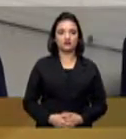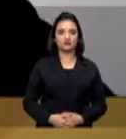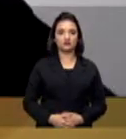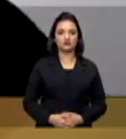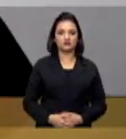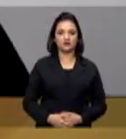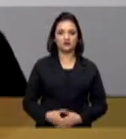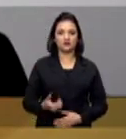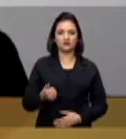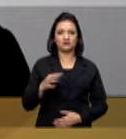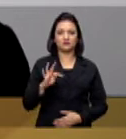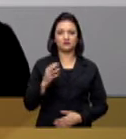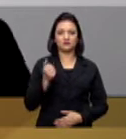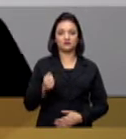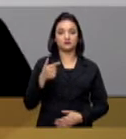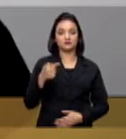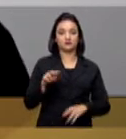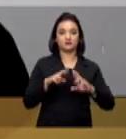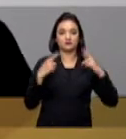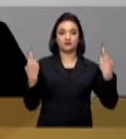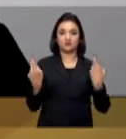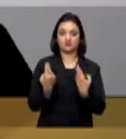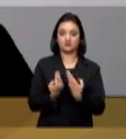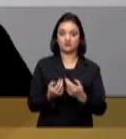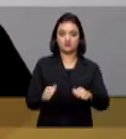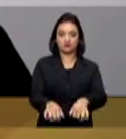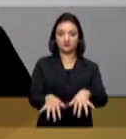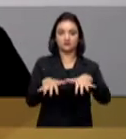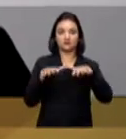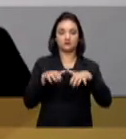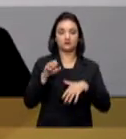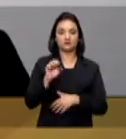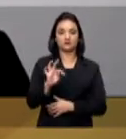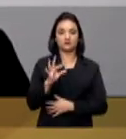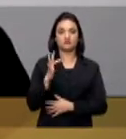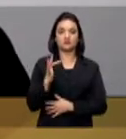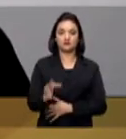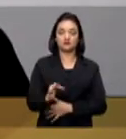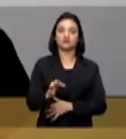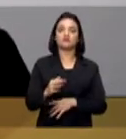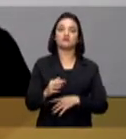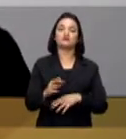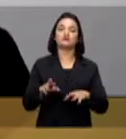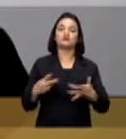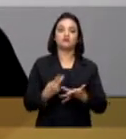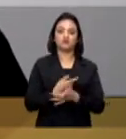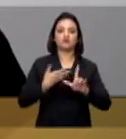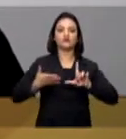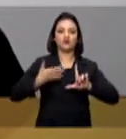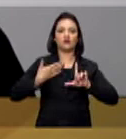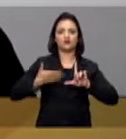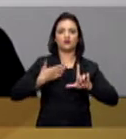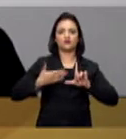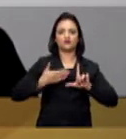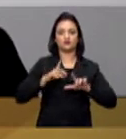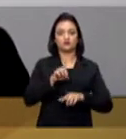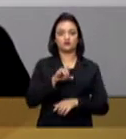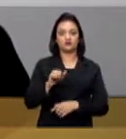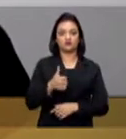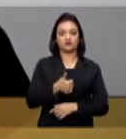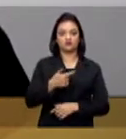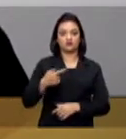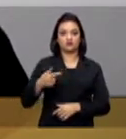Ata da 7ª sessão ordinária do plenário do Supremo Tribunal Carmen Federal, Lilian Oliveira de Souza, assessora-chefe do plenário. 17 de março de